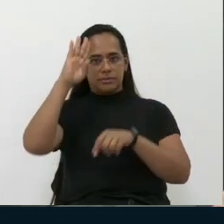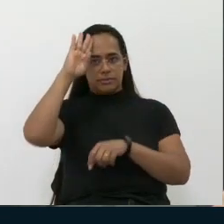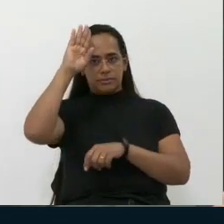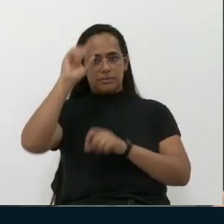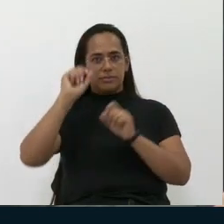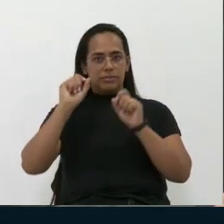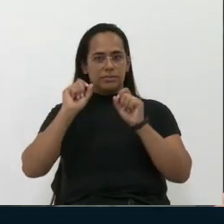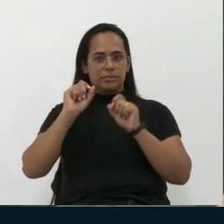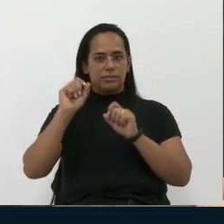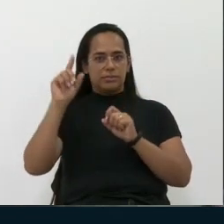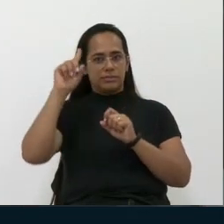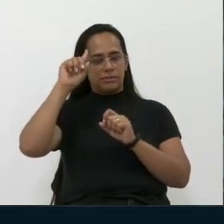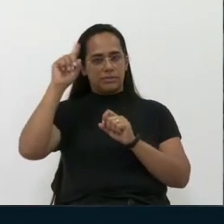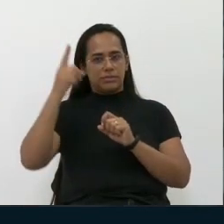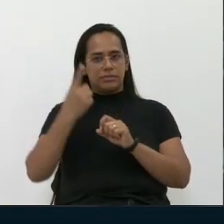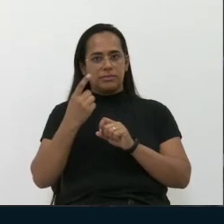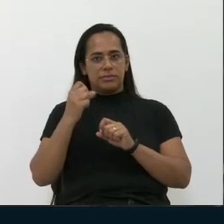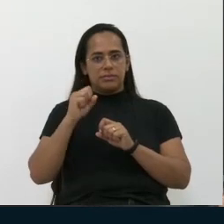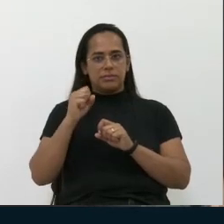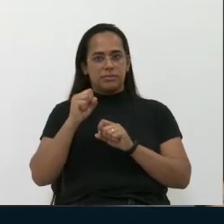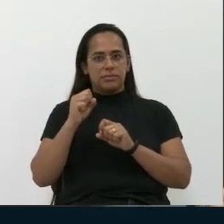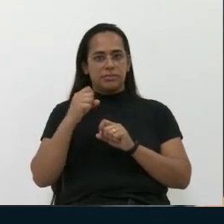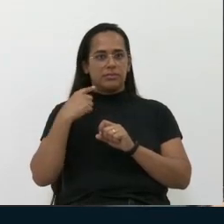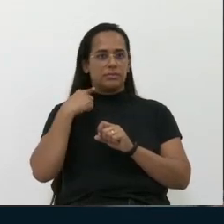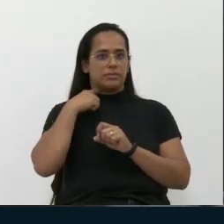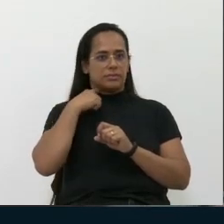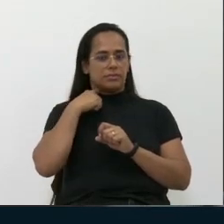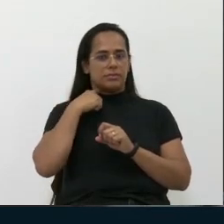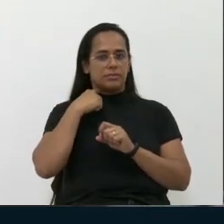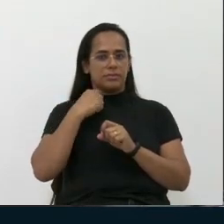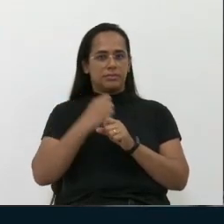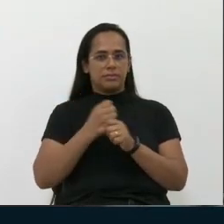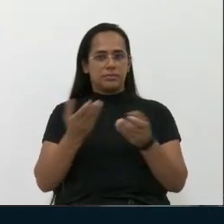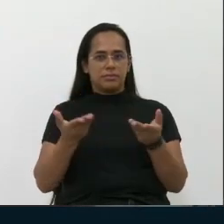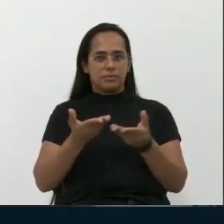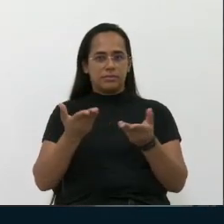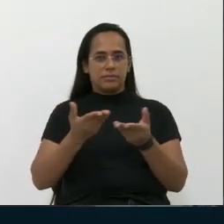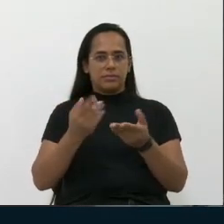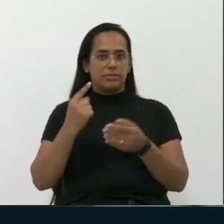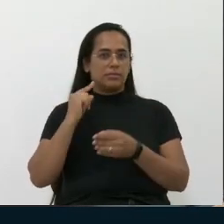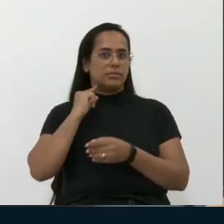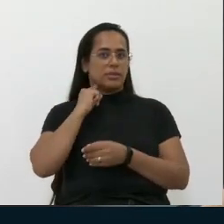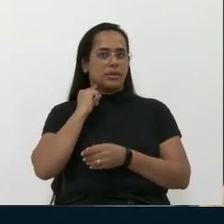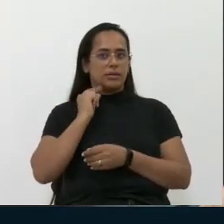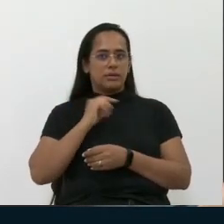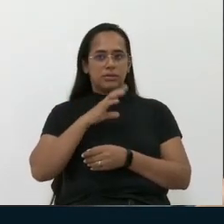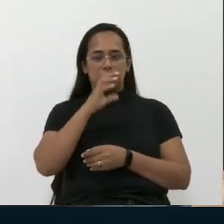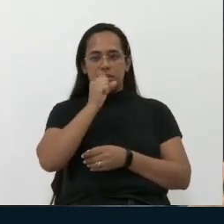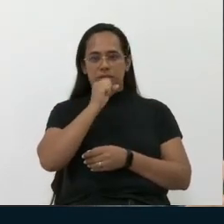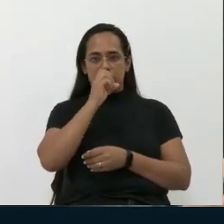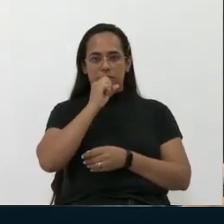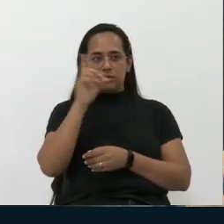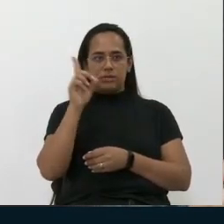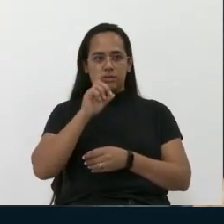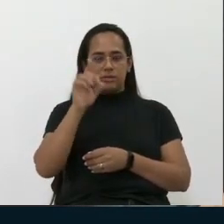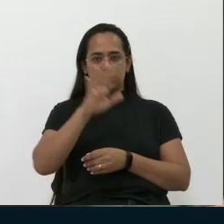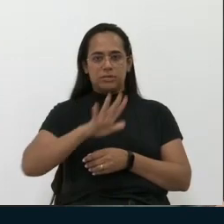dia 18/5/2024, Maio Laranja, Dia Nacional do Combate ao Abuso e à